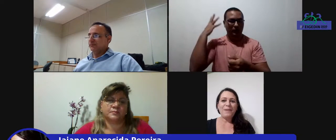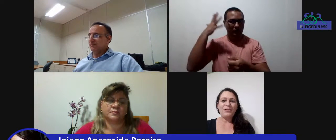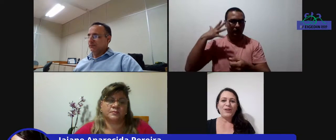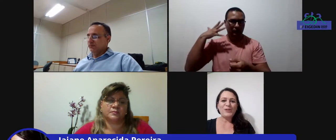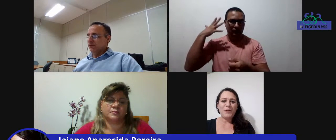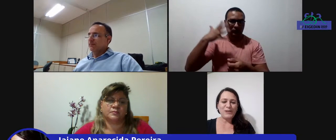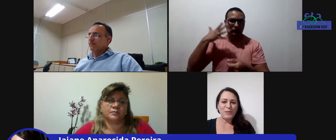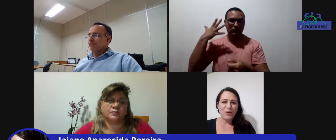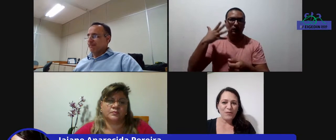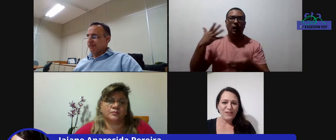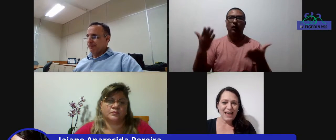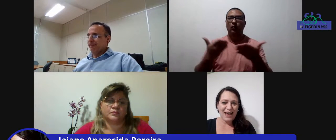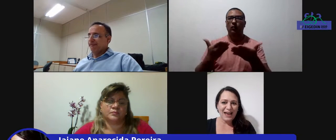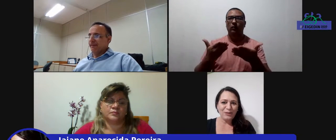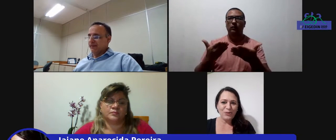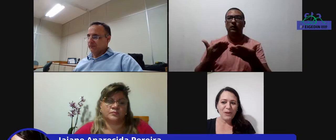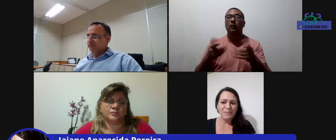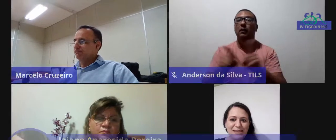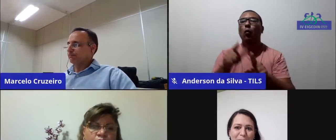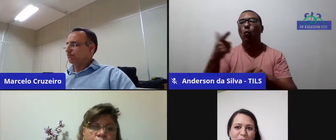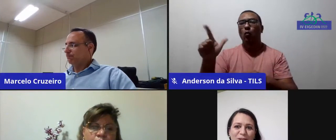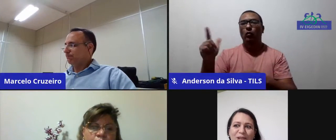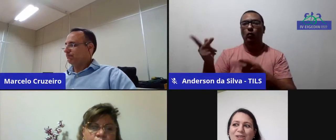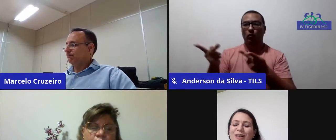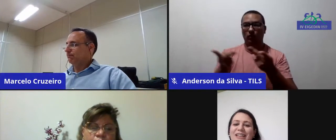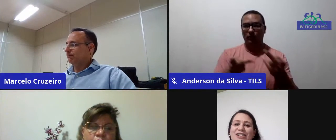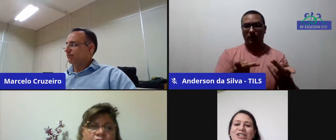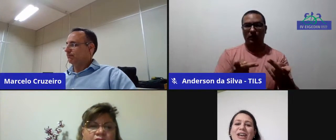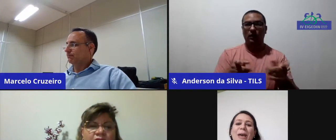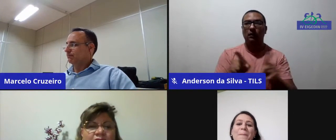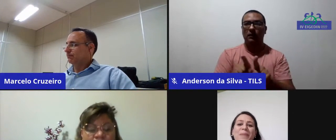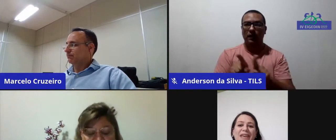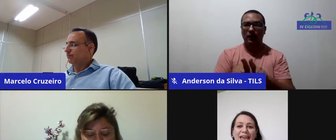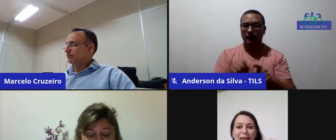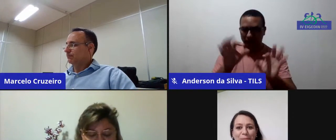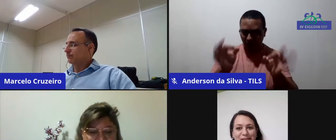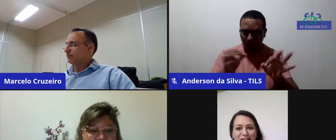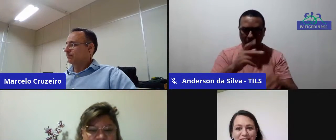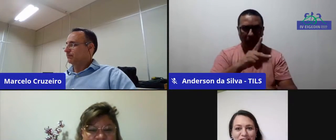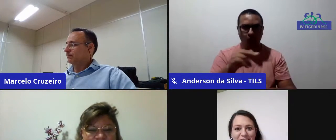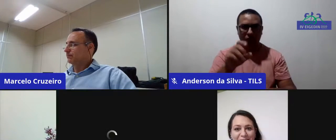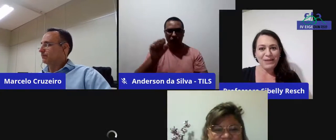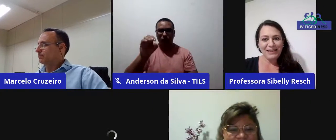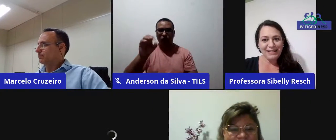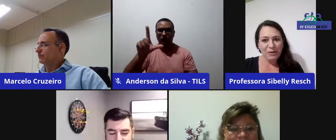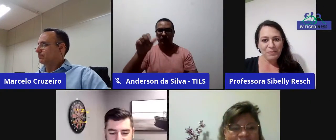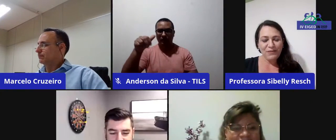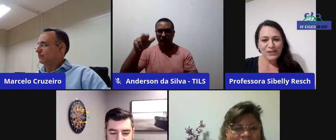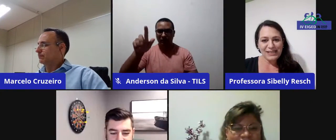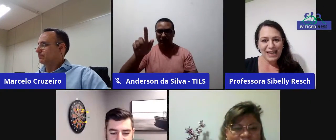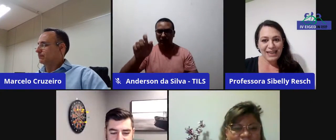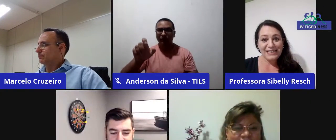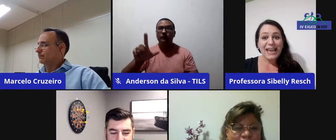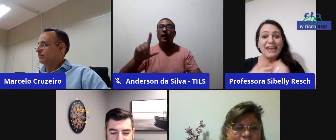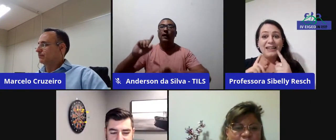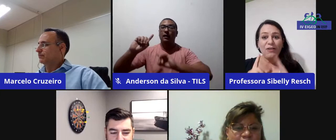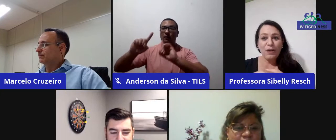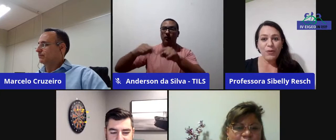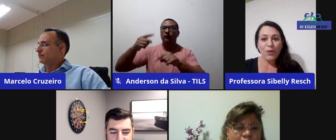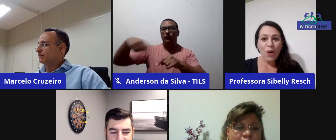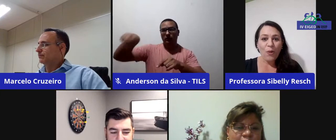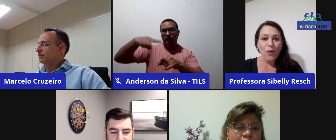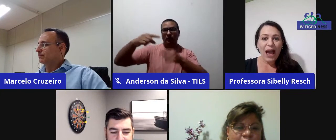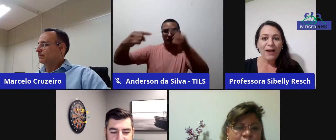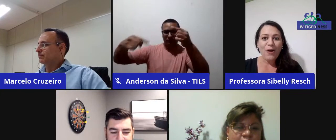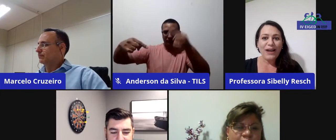palestrante, né, para o nosso próximo convidado, não é mesmo, professora Solange? E aí depois a gente abre, então, para vocês. Então,